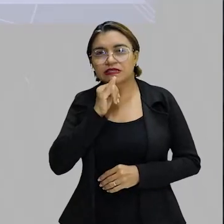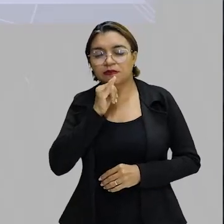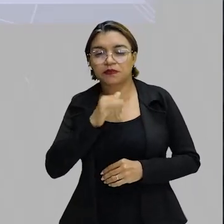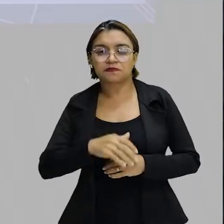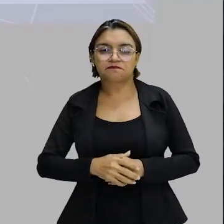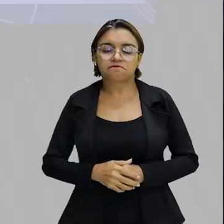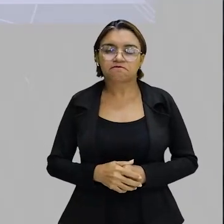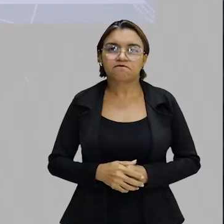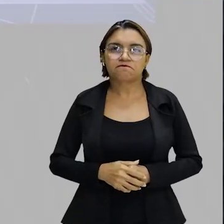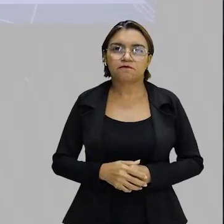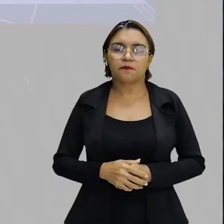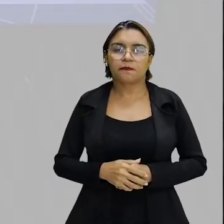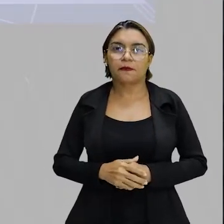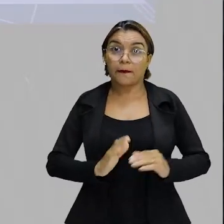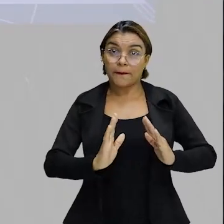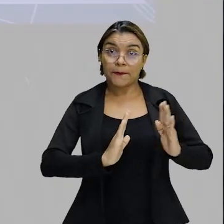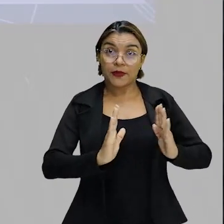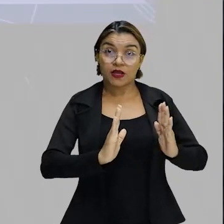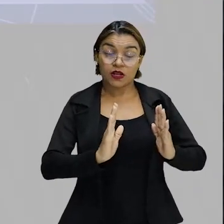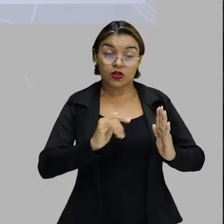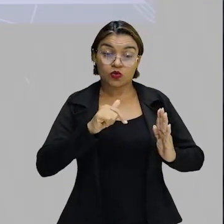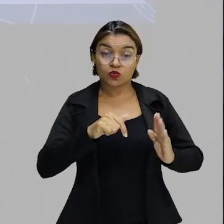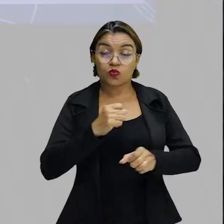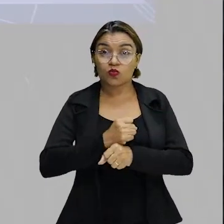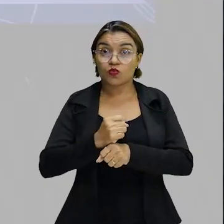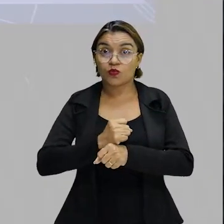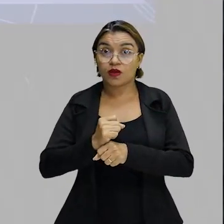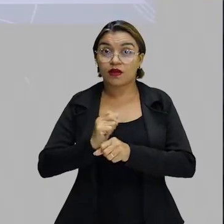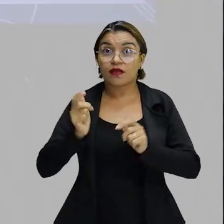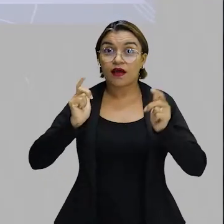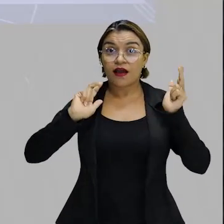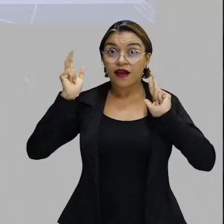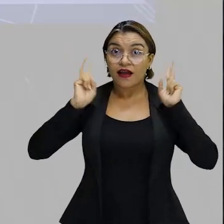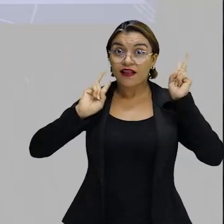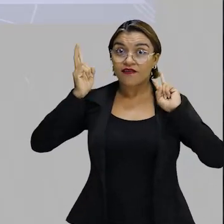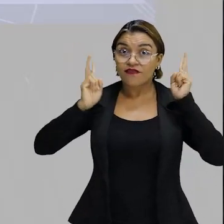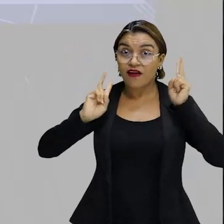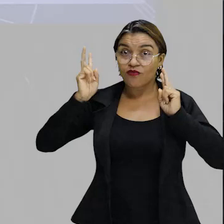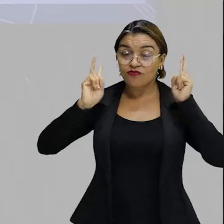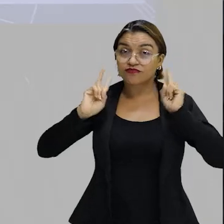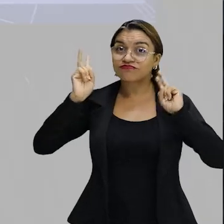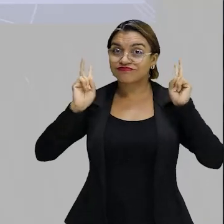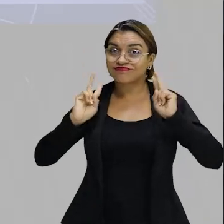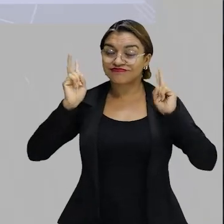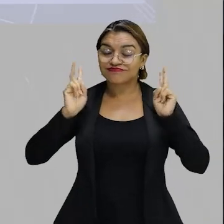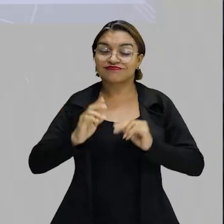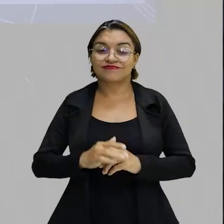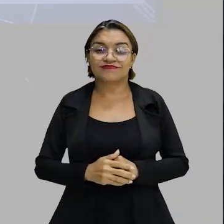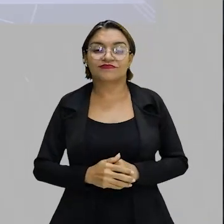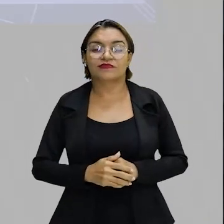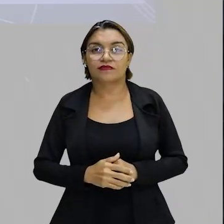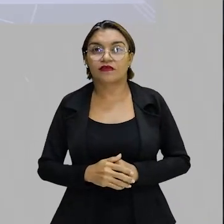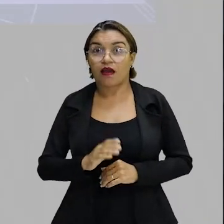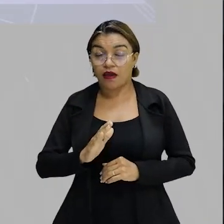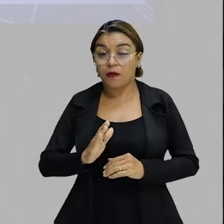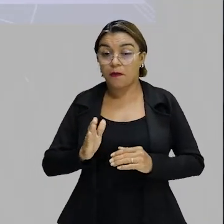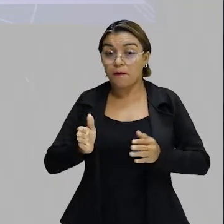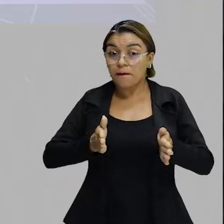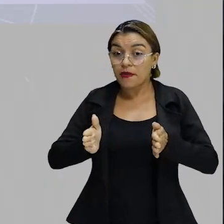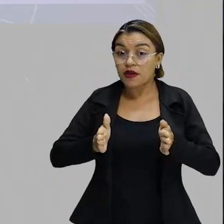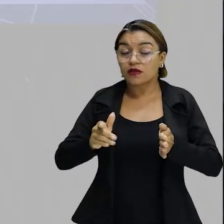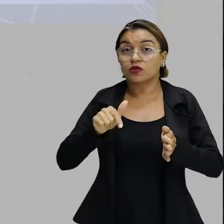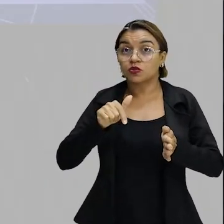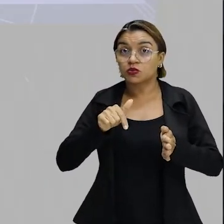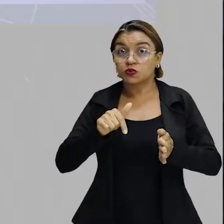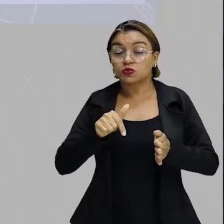aí um período do ano, é o carnaval, né? Até falei do carnaval, né, que o carnaval é uma época,